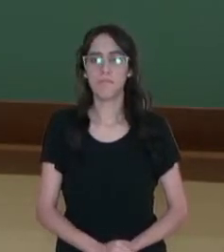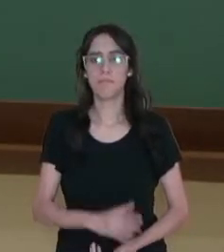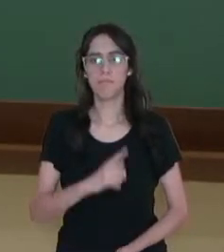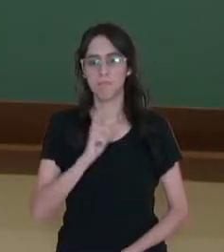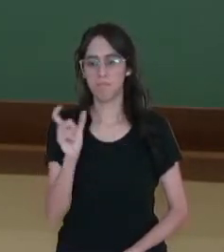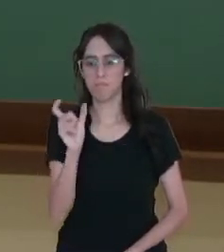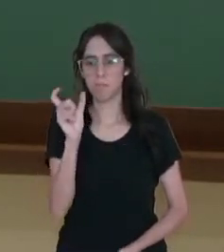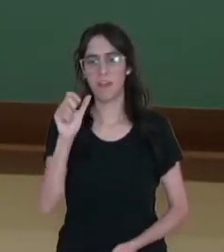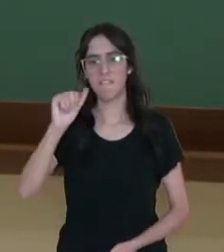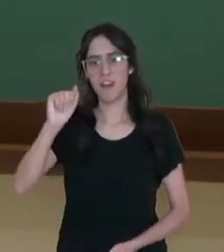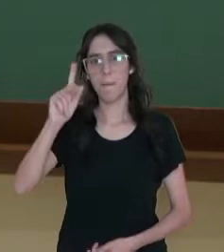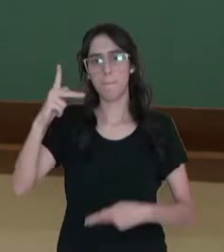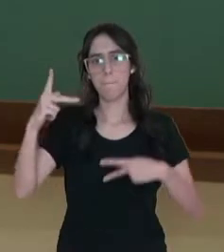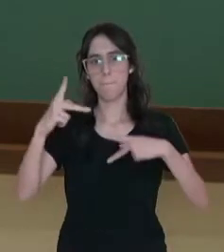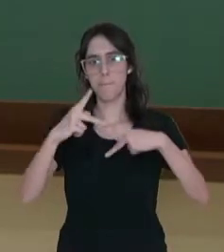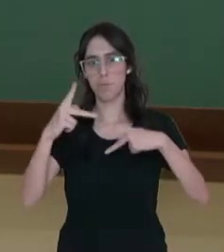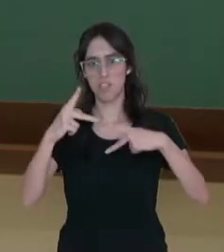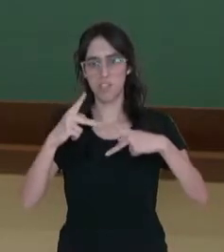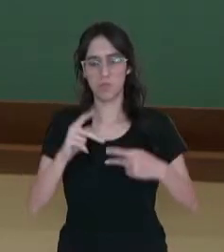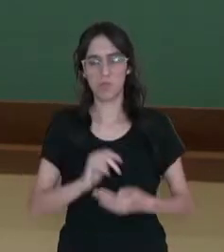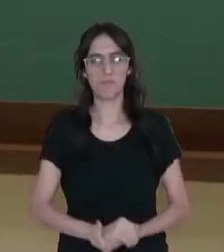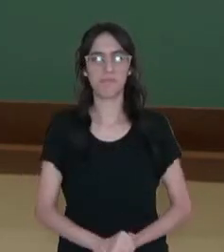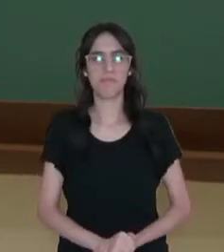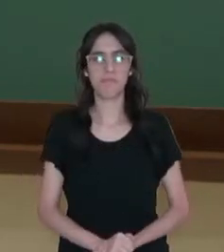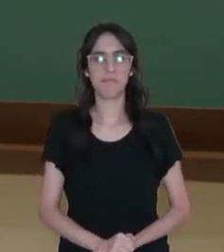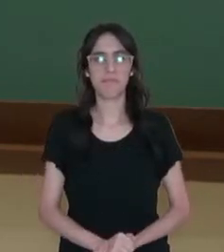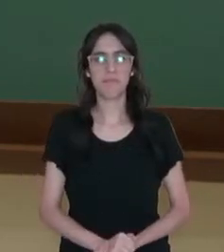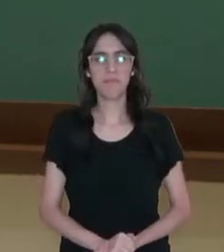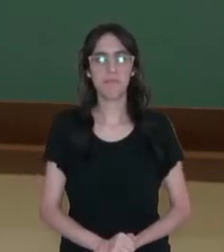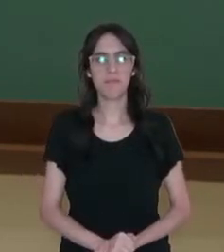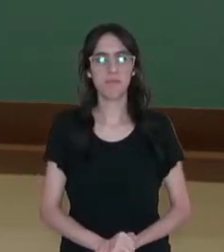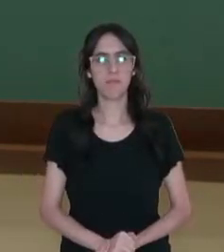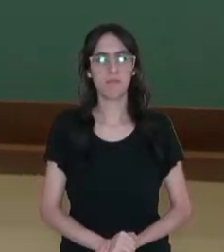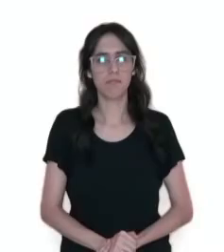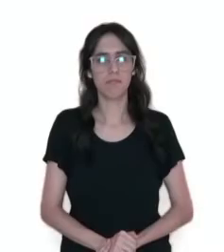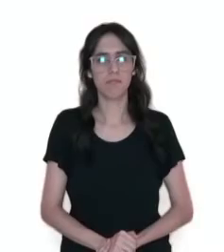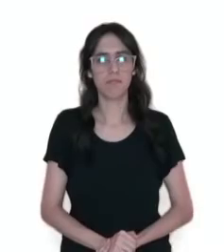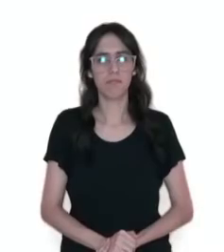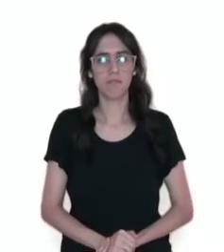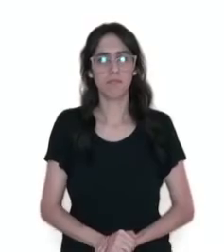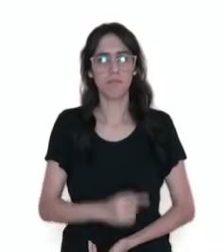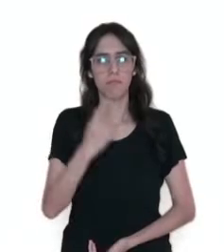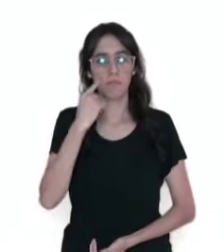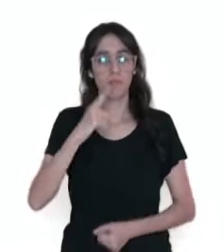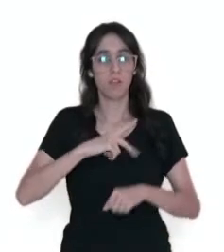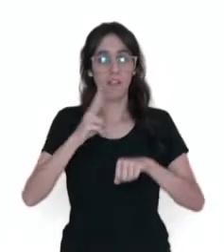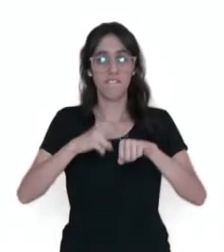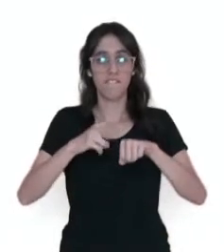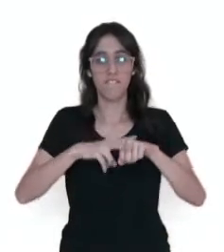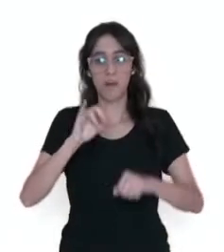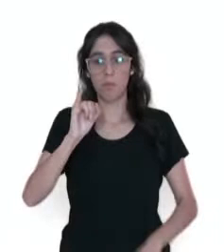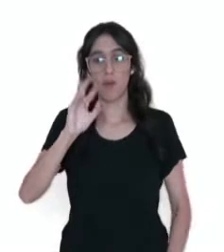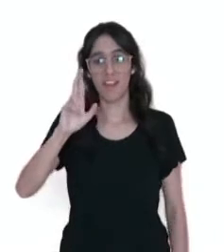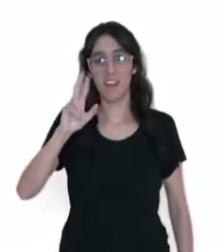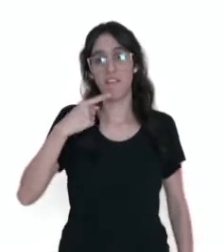a letra A. Vamos a clavar, temos acá em destaque, verbo ir,